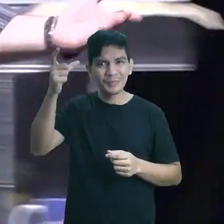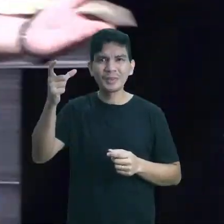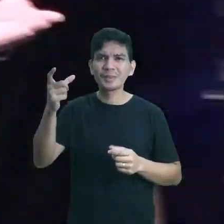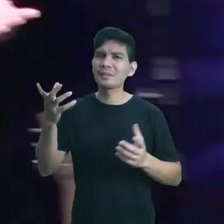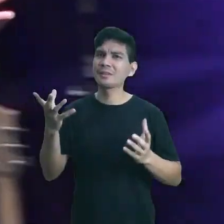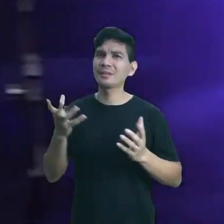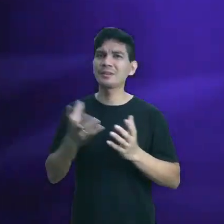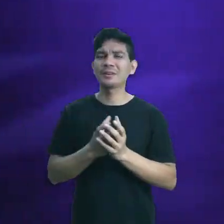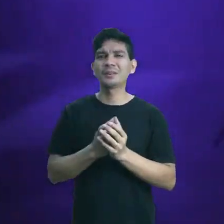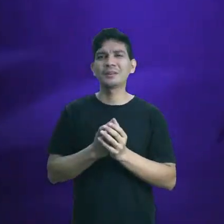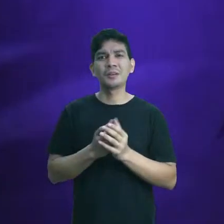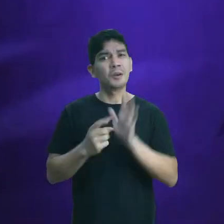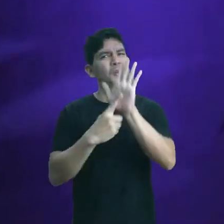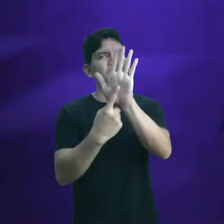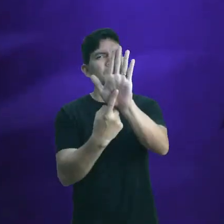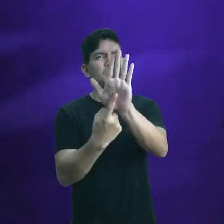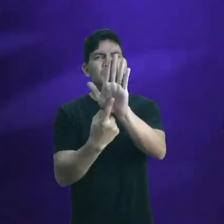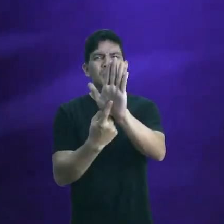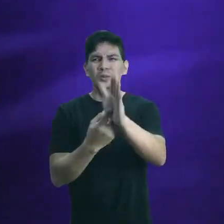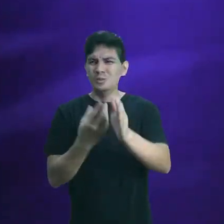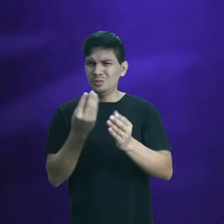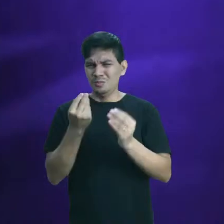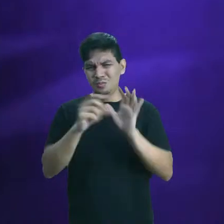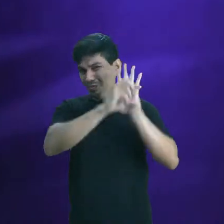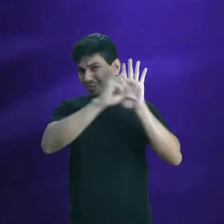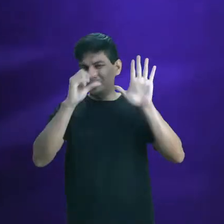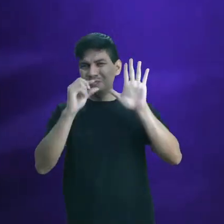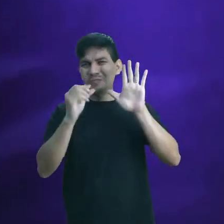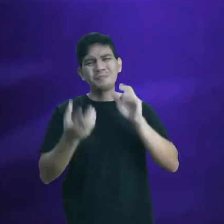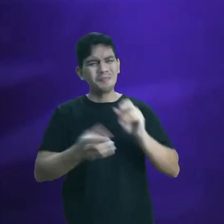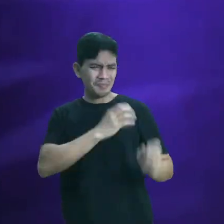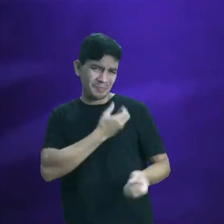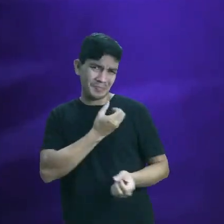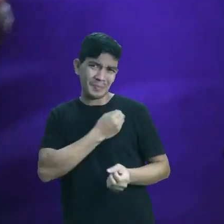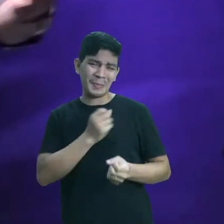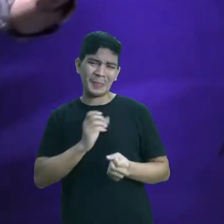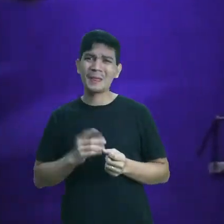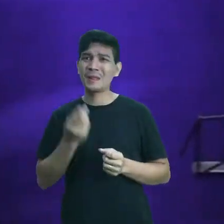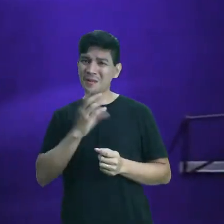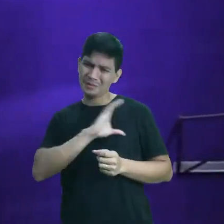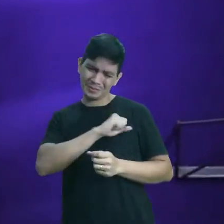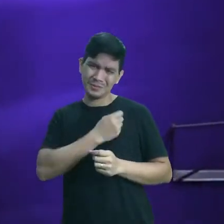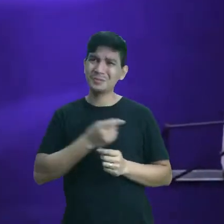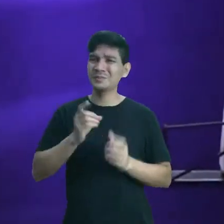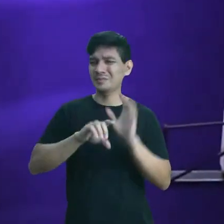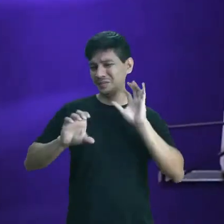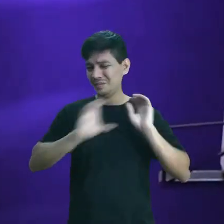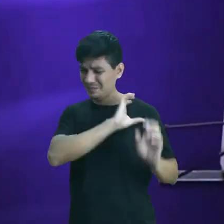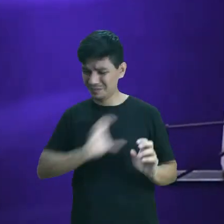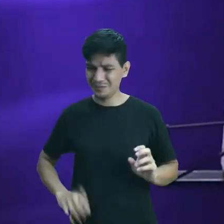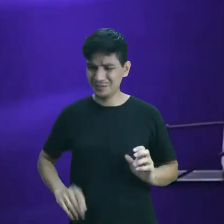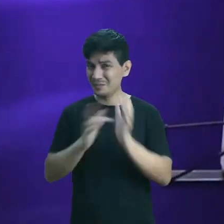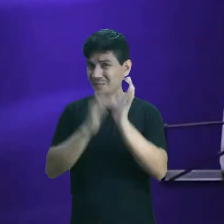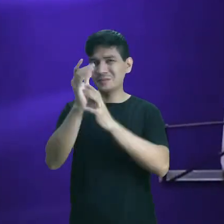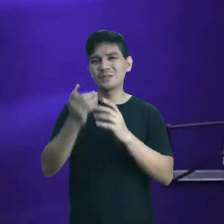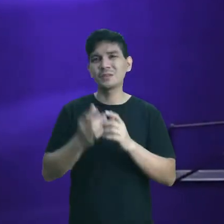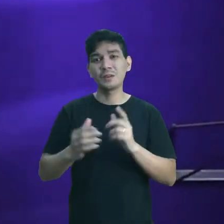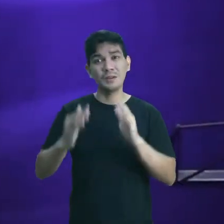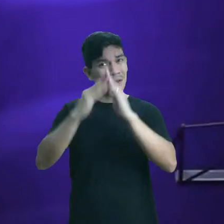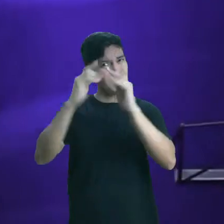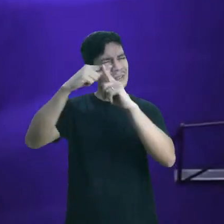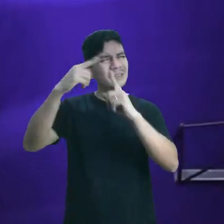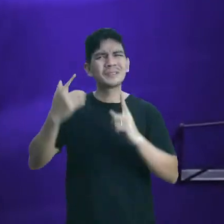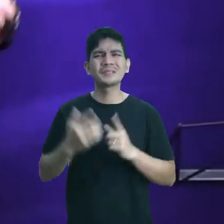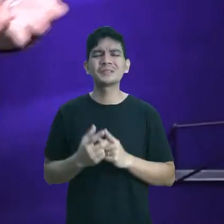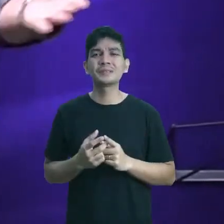Aí eu mostrei um monte de versículos. Meu amigo, vem cá, eu te amo em Cristo Jesus. E porque é da igreja, entendeu? Eu vou